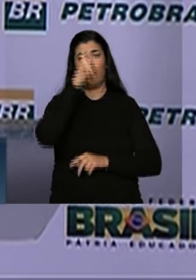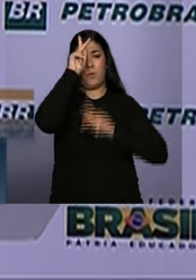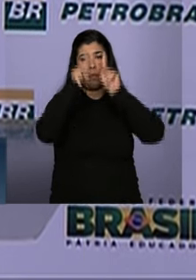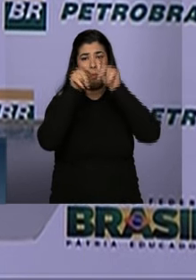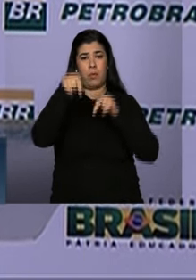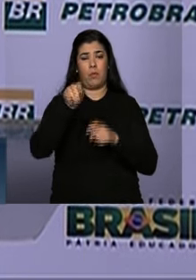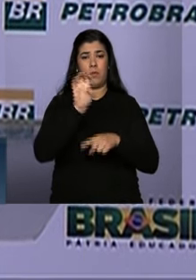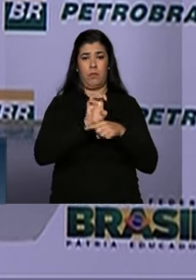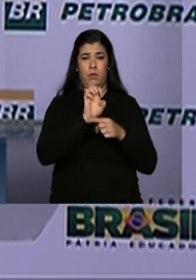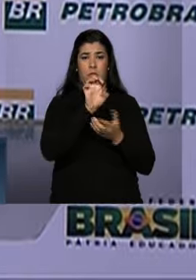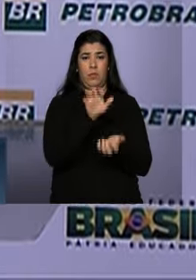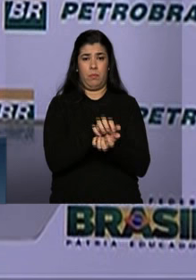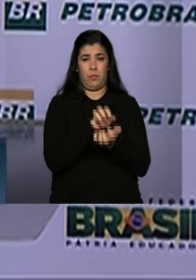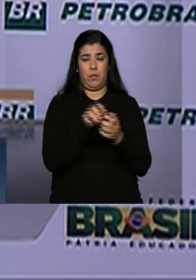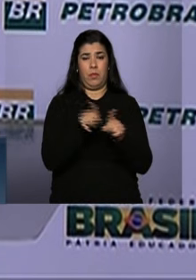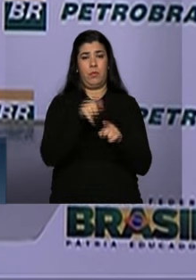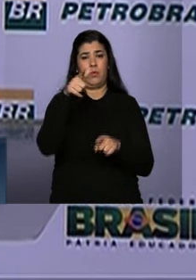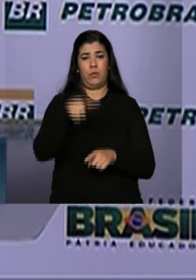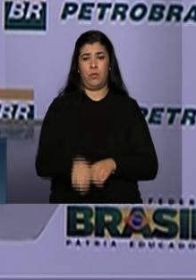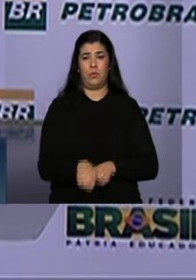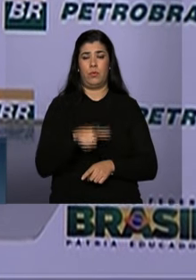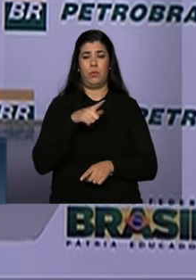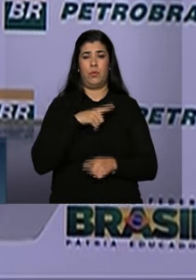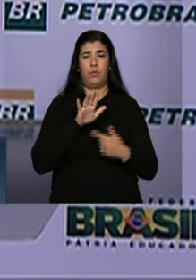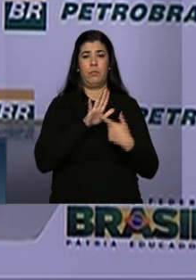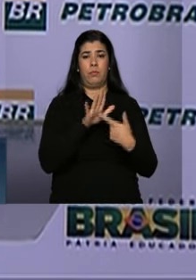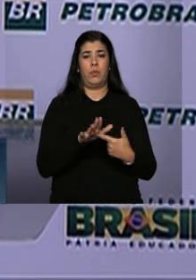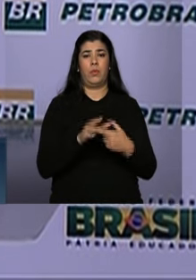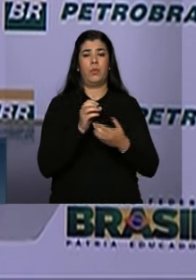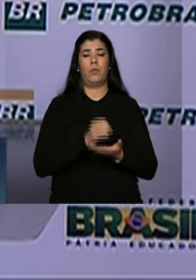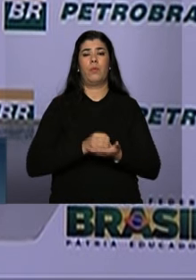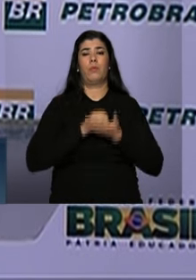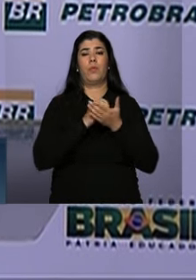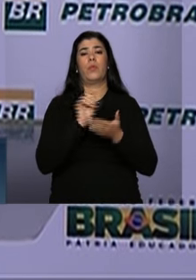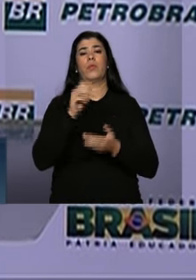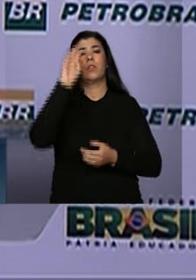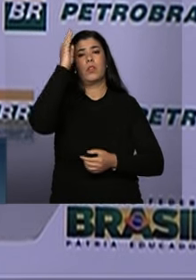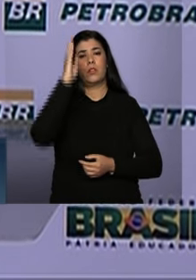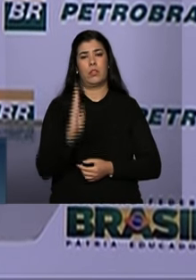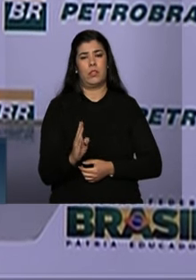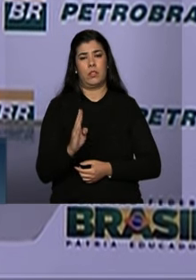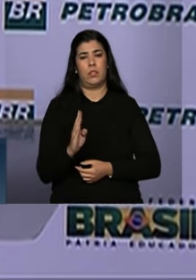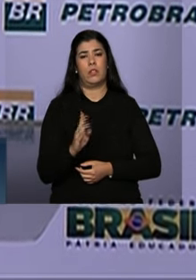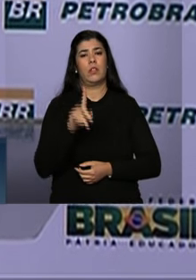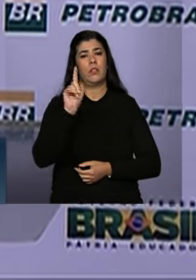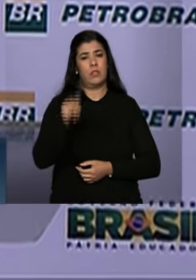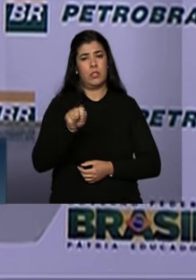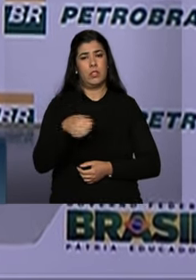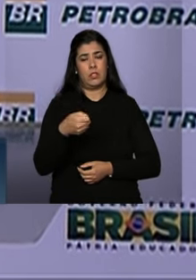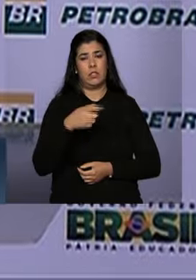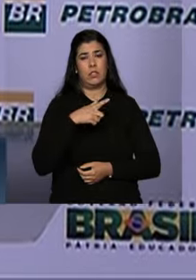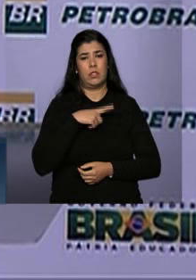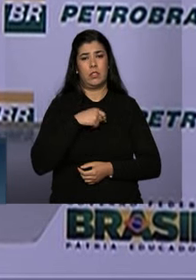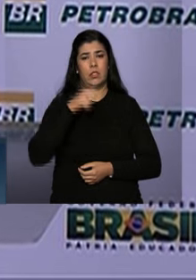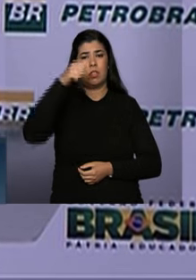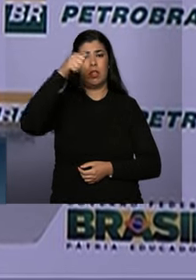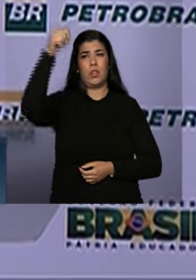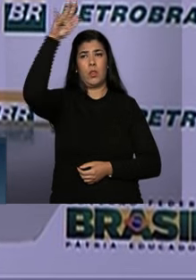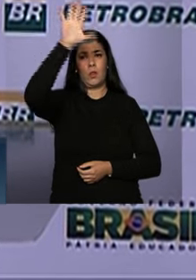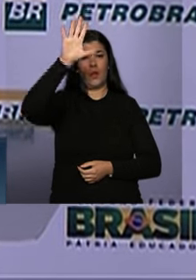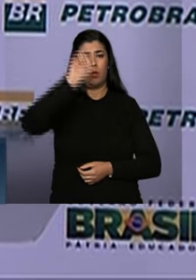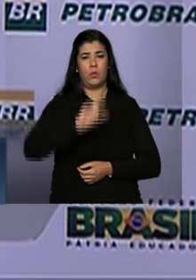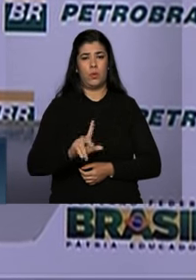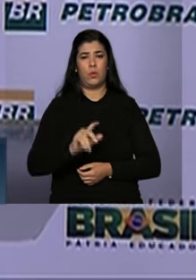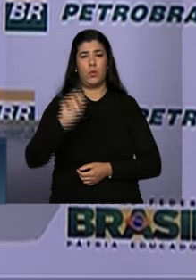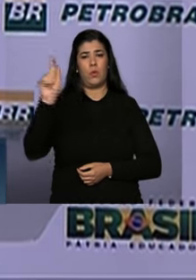pernambucano por mais uma vez dar uma demonstração de que o Brasil é um Brasil de norte a sul, de